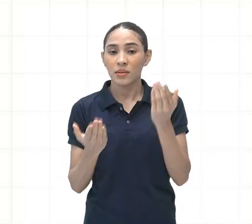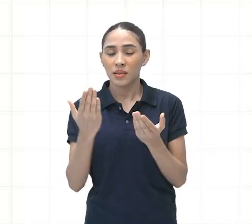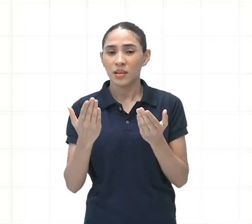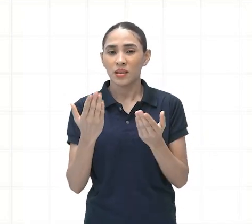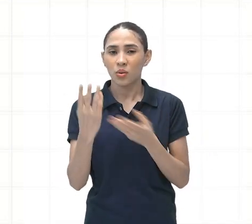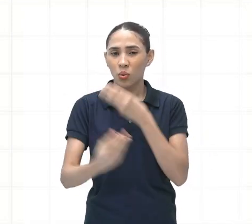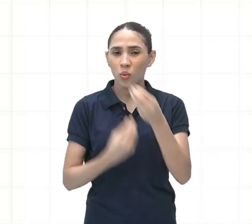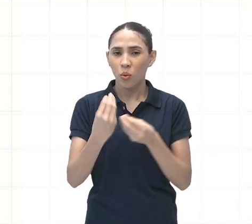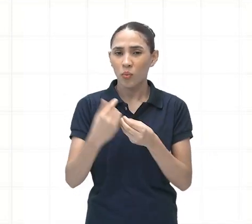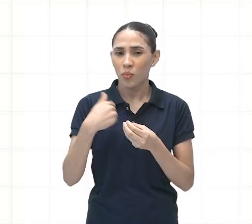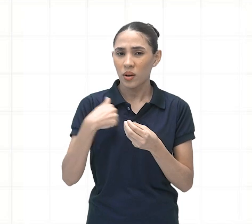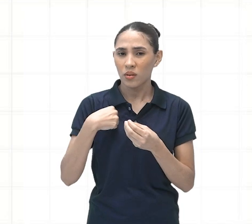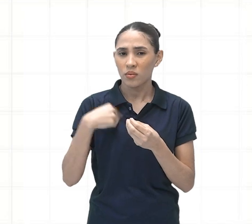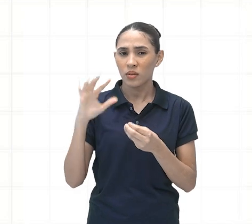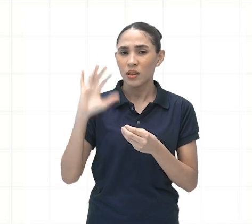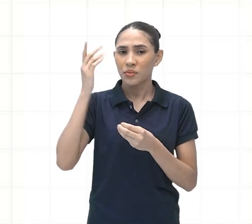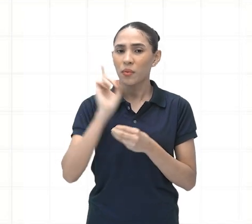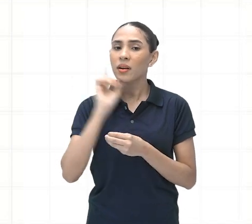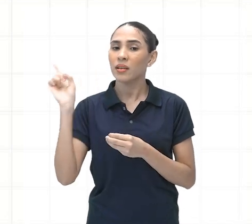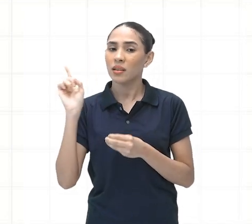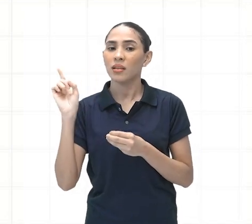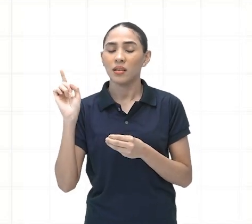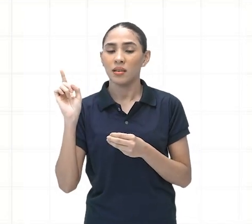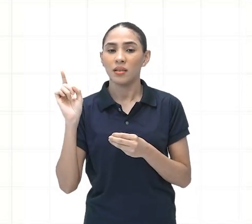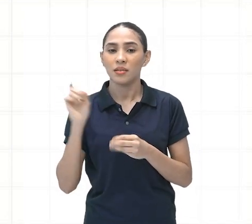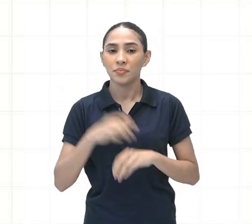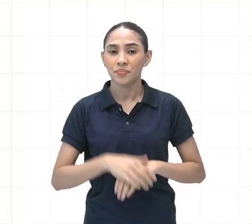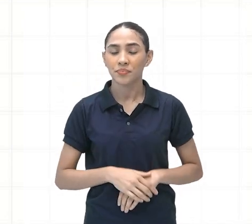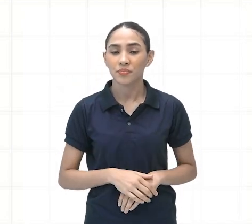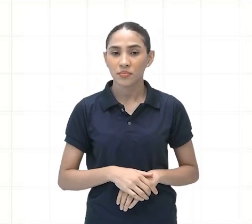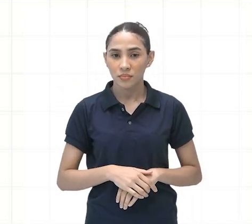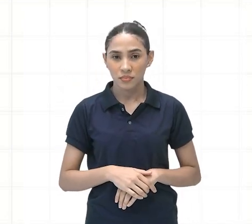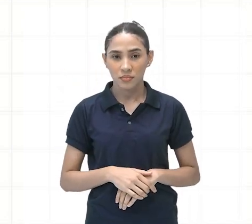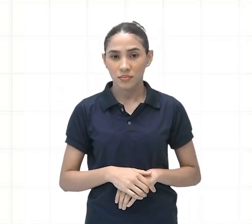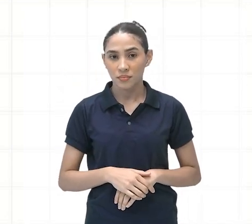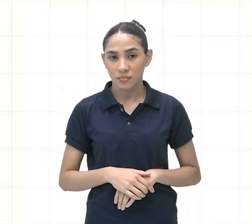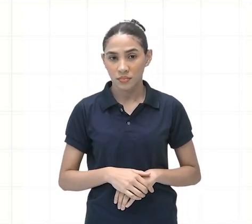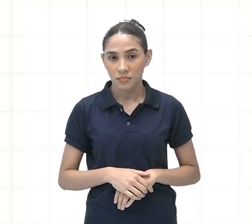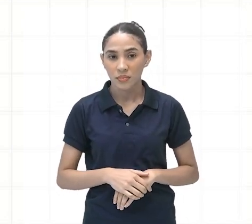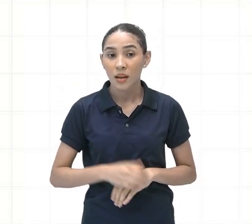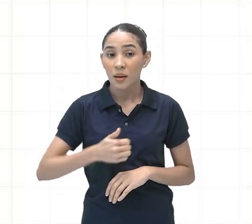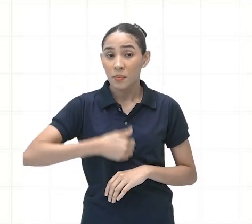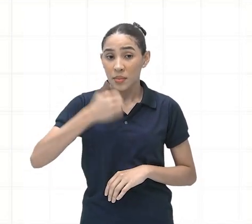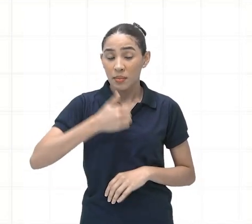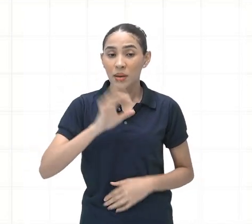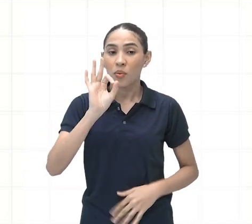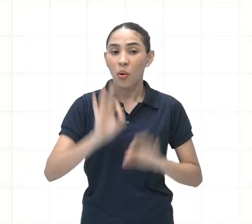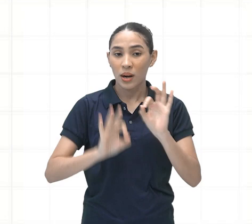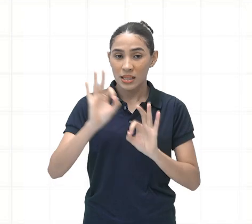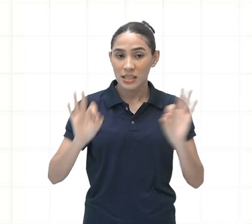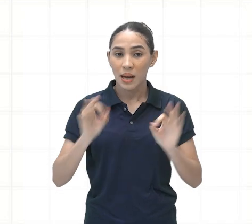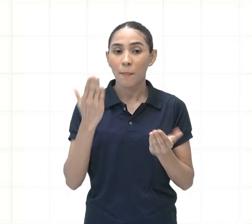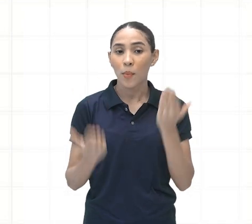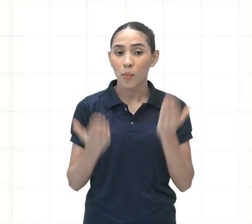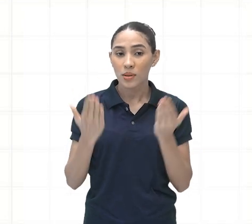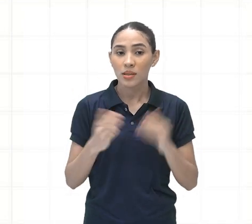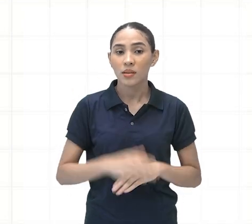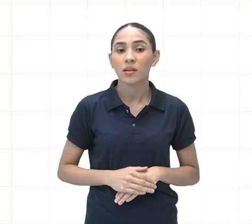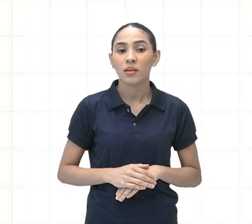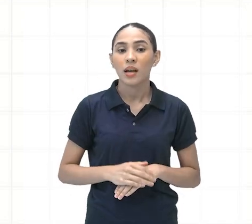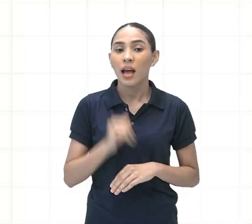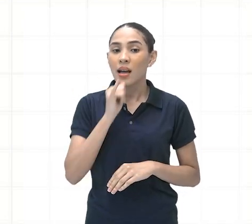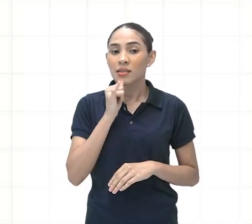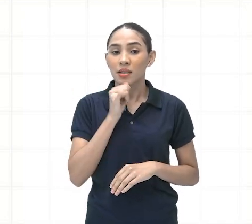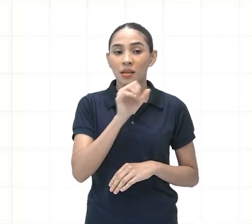que eu resolvo um problema com grandezas inversamente proporcionais? Primeiro, eu vou montar a proporção, ou seja, 8 está